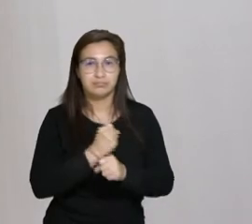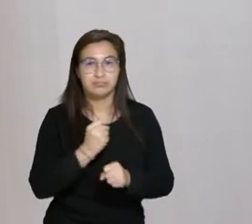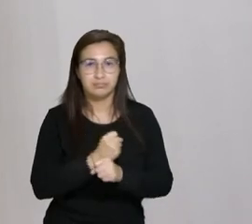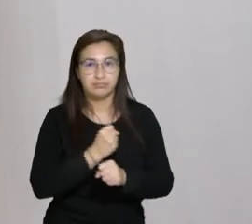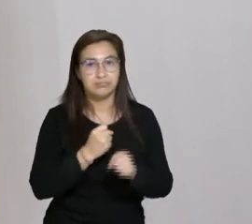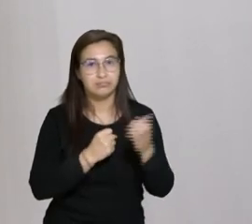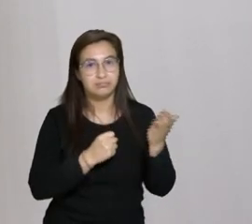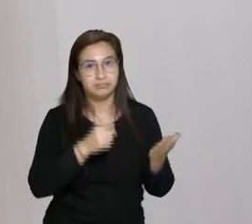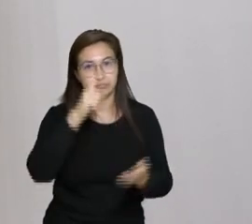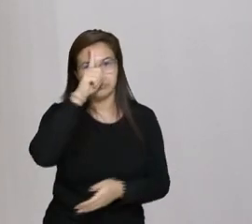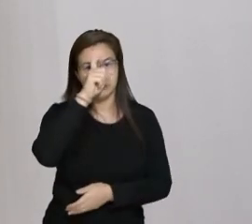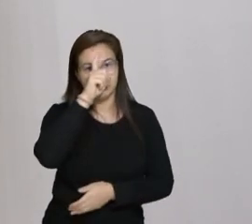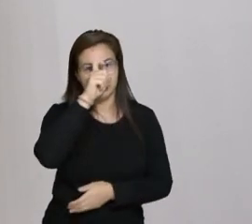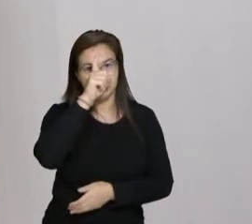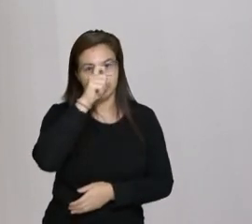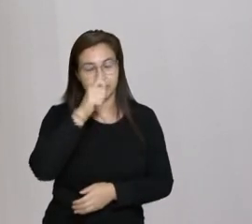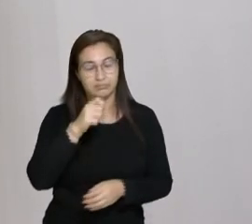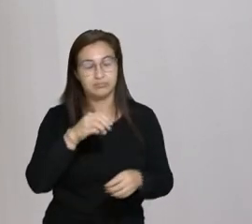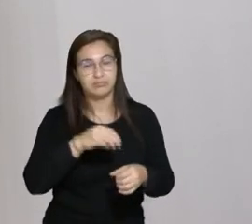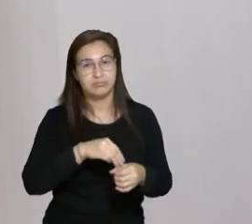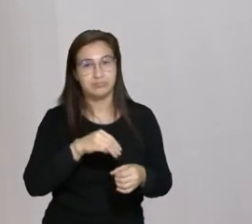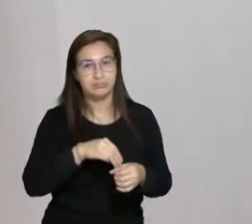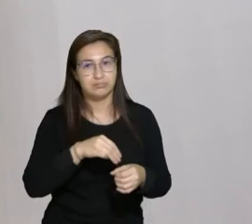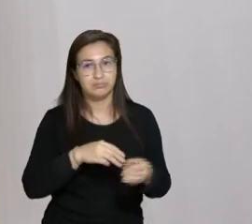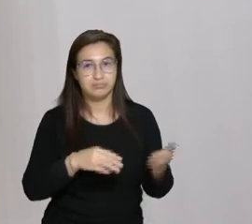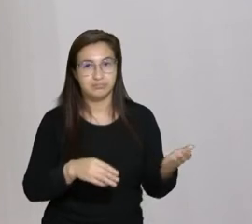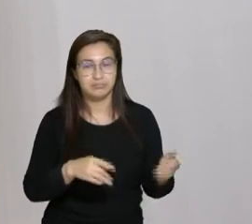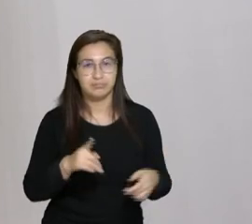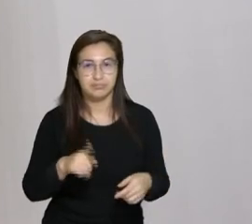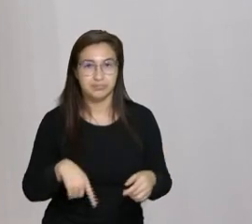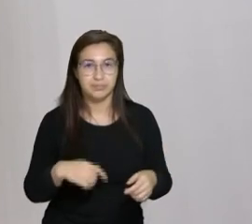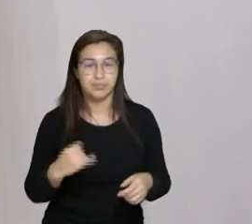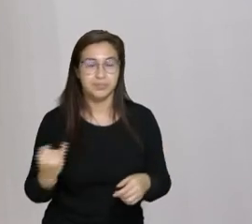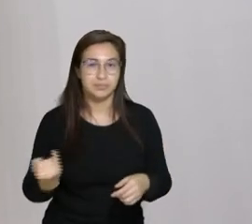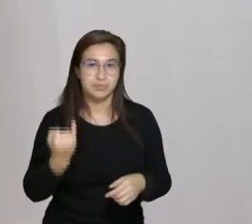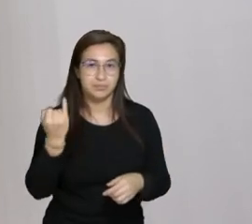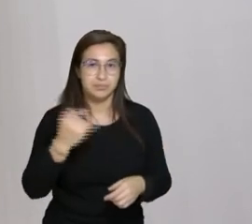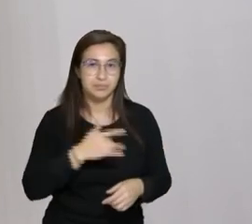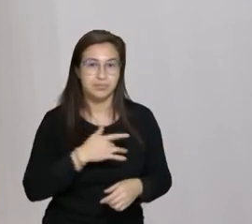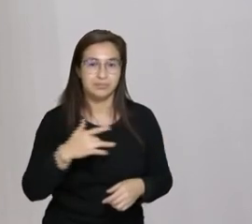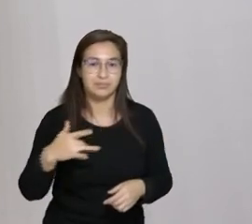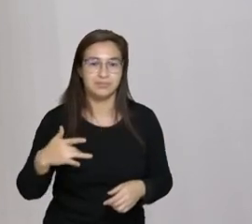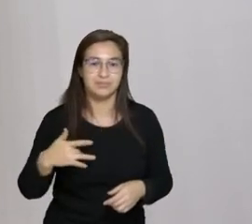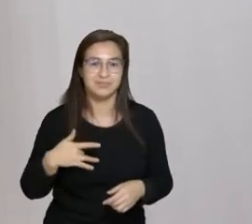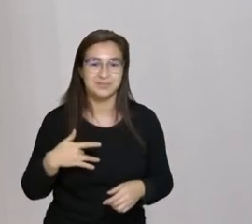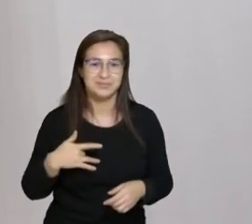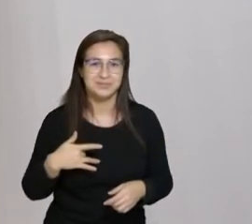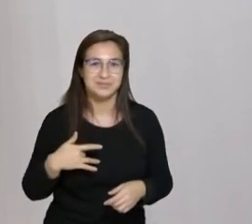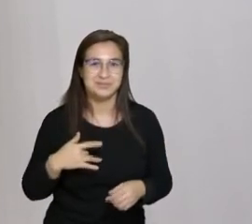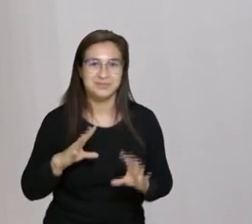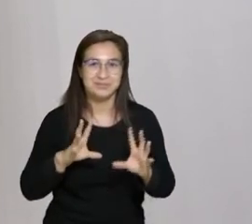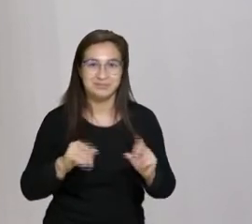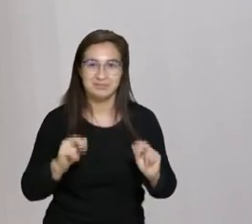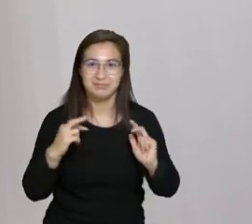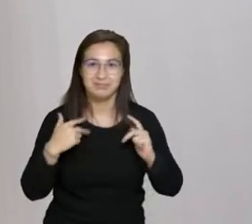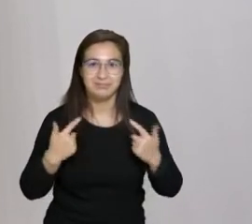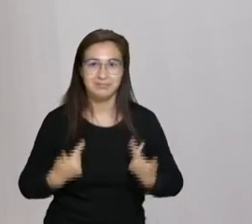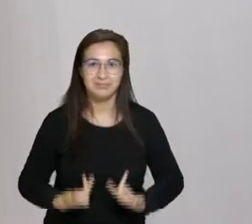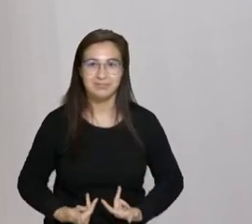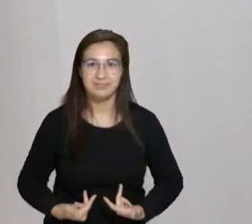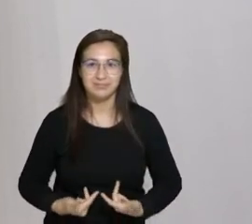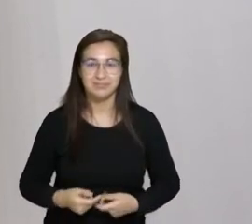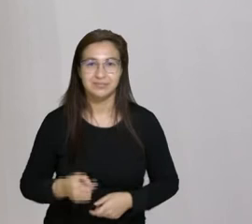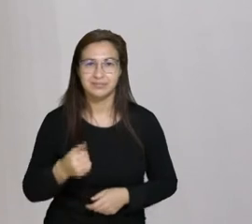daqui a pouco lá em nosso município é necessário a saúde para todo ser humano tanto tempo aqui praticamente quase